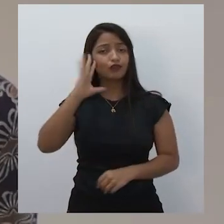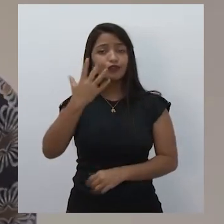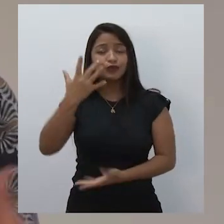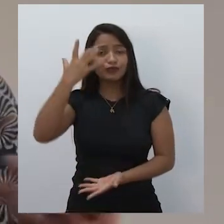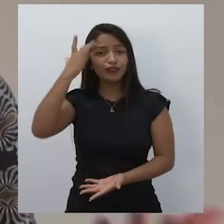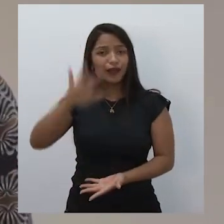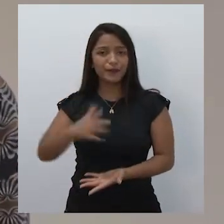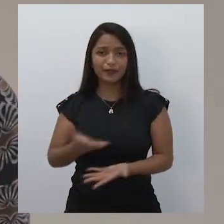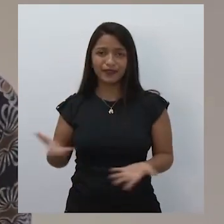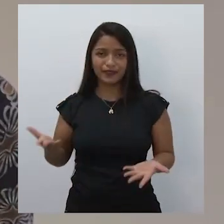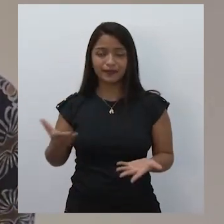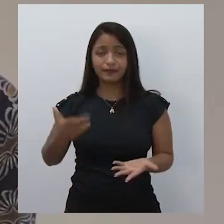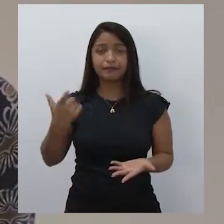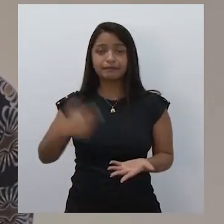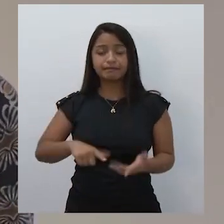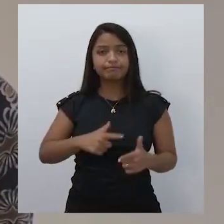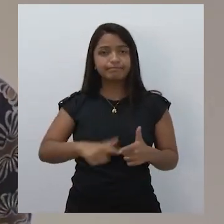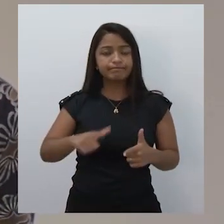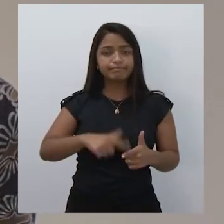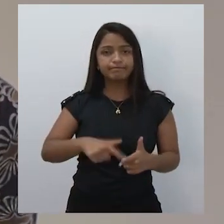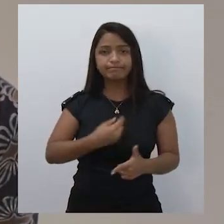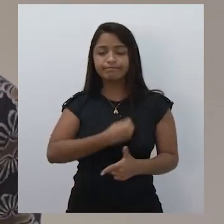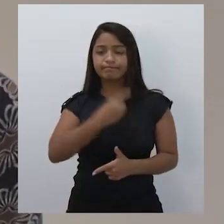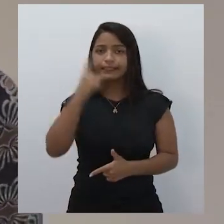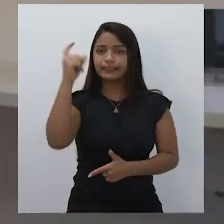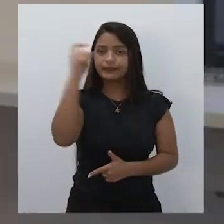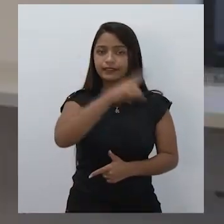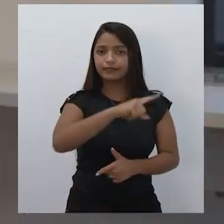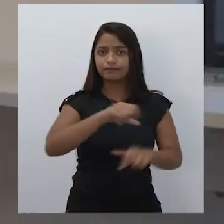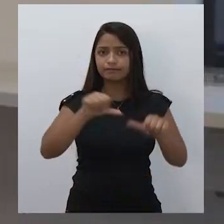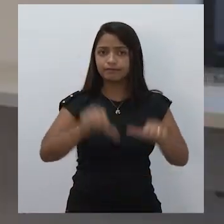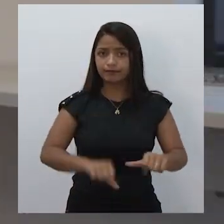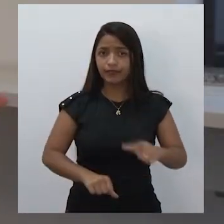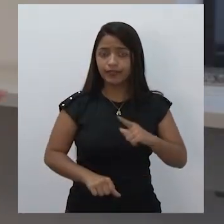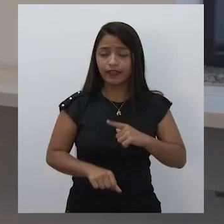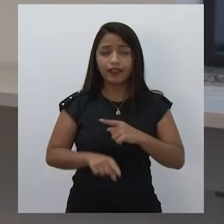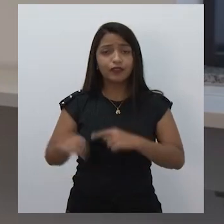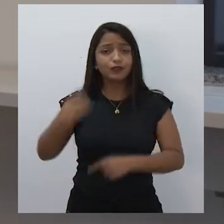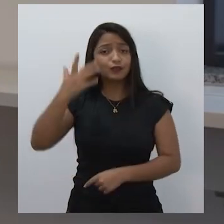diária, né, os problemas complexos que a vida oferece. Então, por